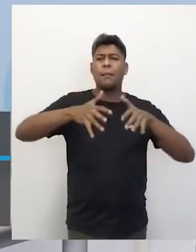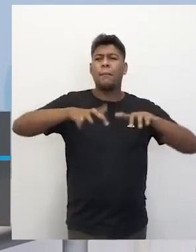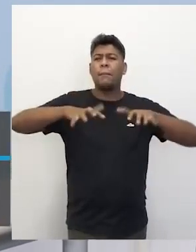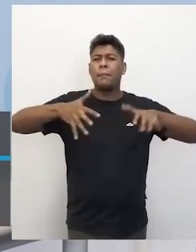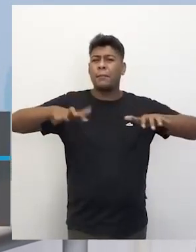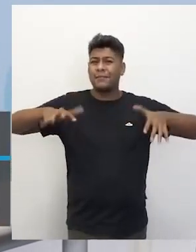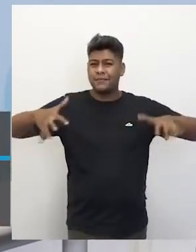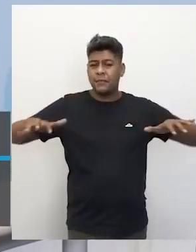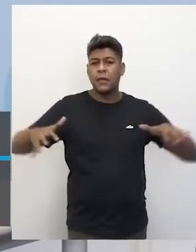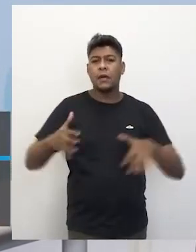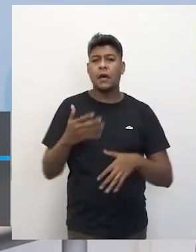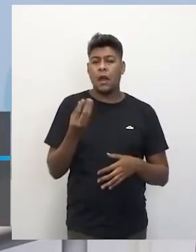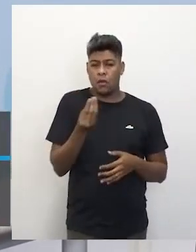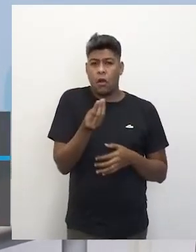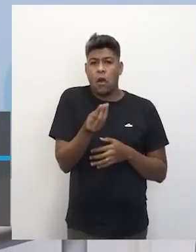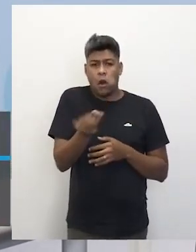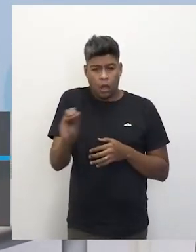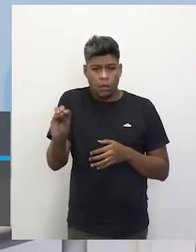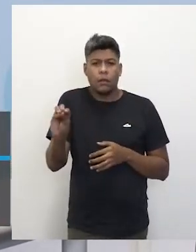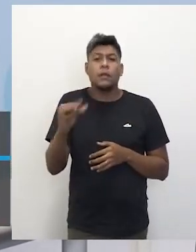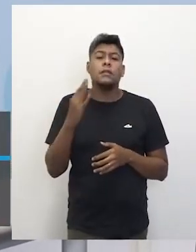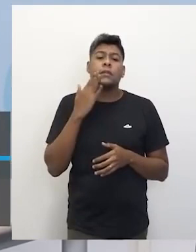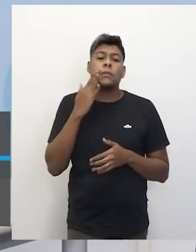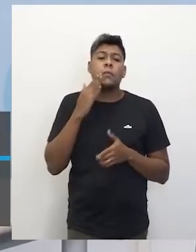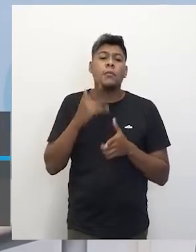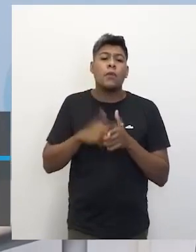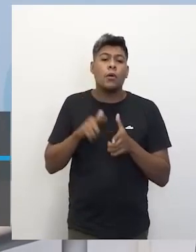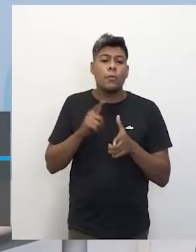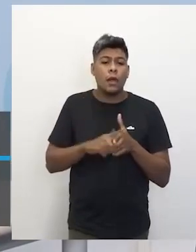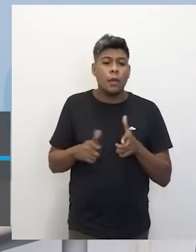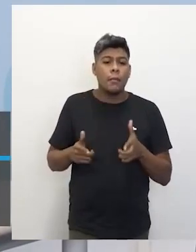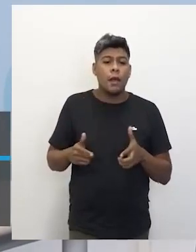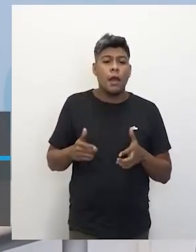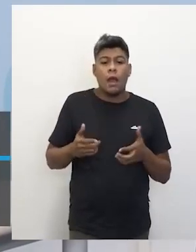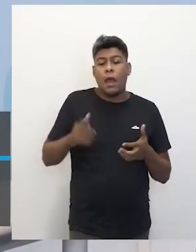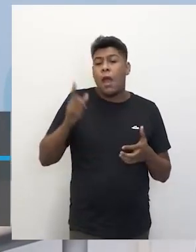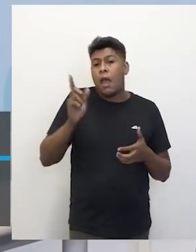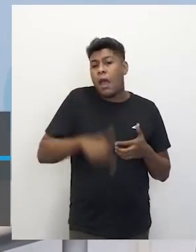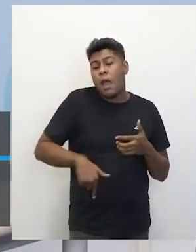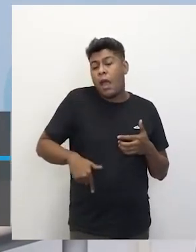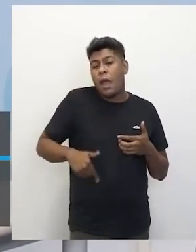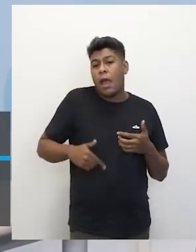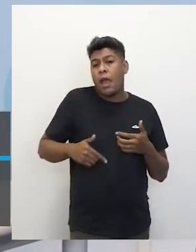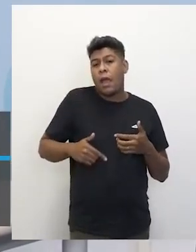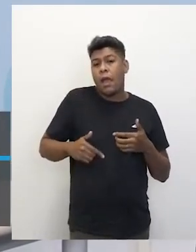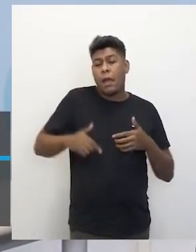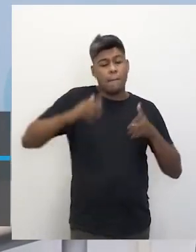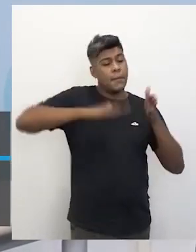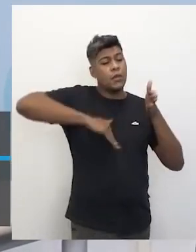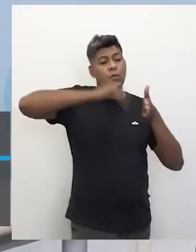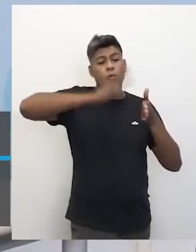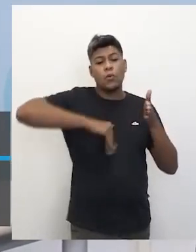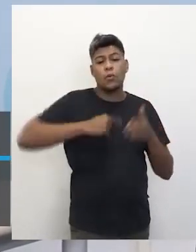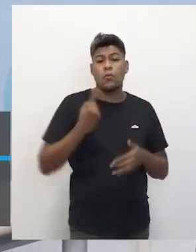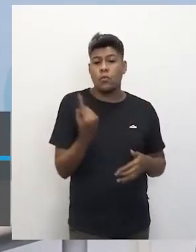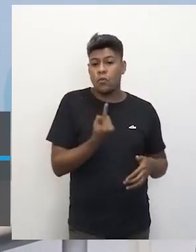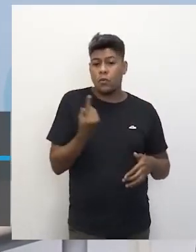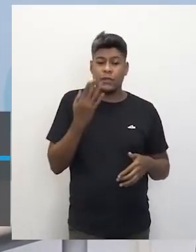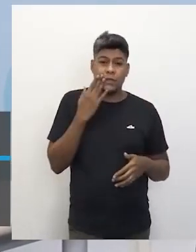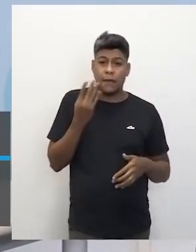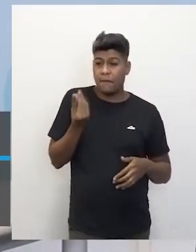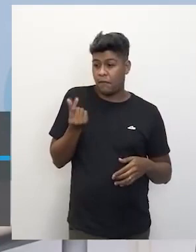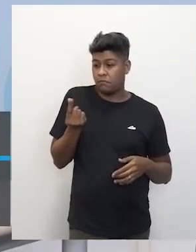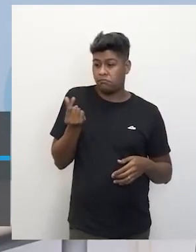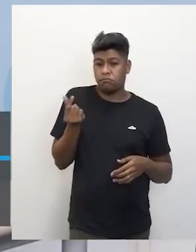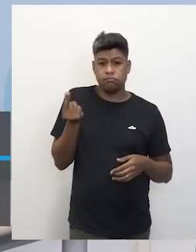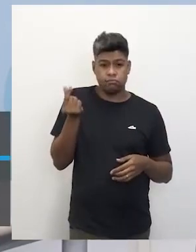roubaram essa obra. E aí o pessoal fala assim, o problema é que é a única obra que ele fez isso. Pois é. Então ela tem um valor absurdamente